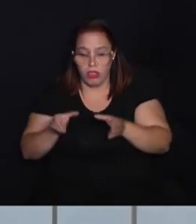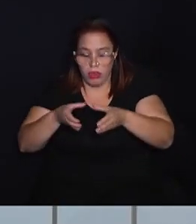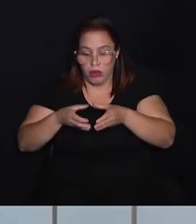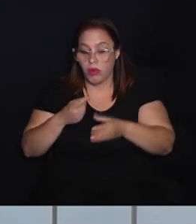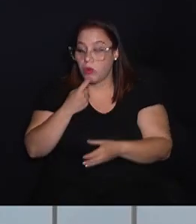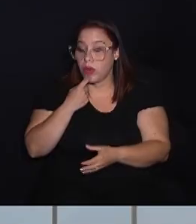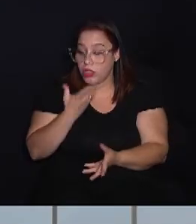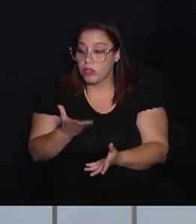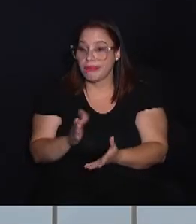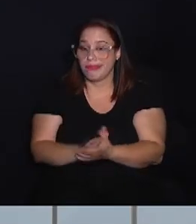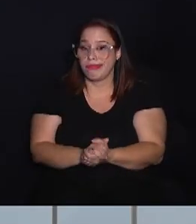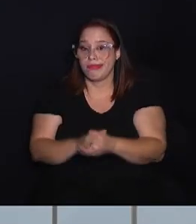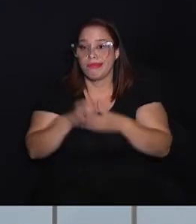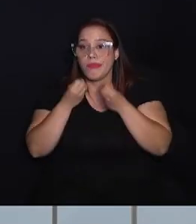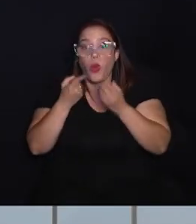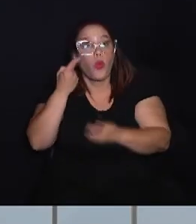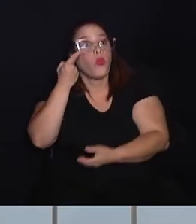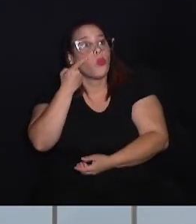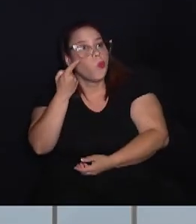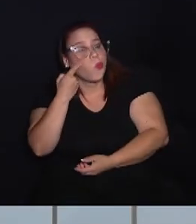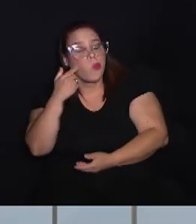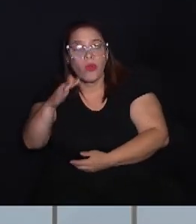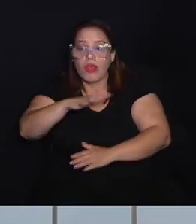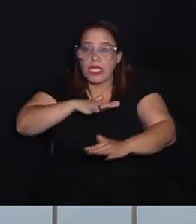assistem. Primeiro é uma sensação,